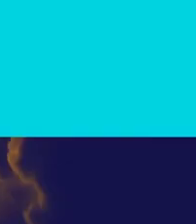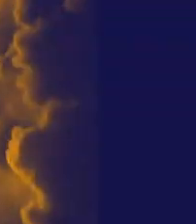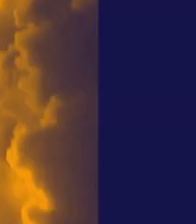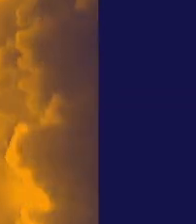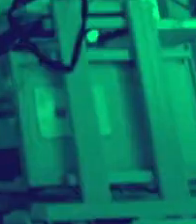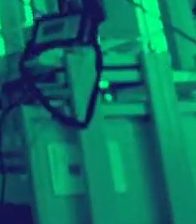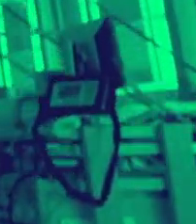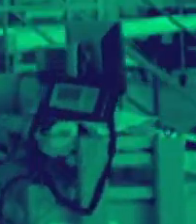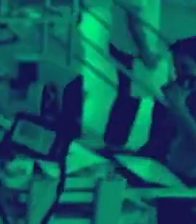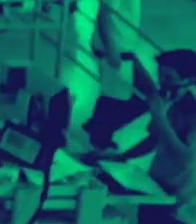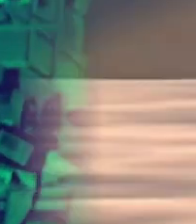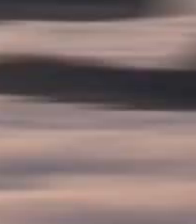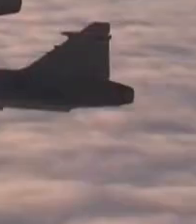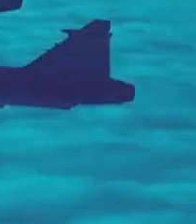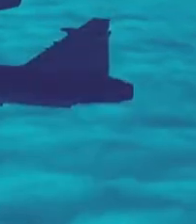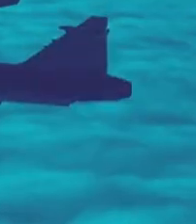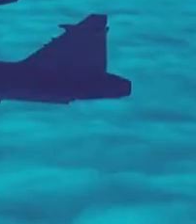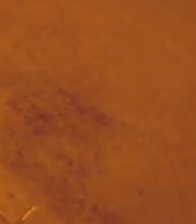Música